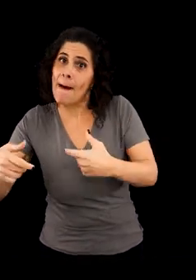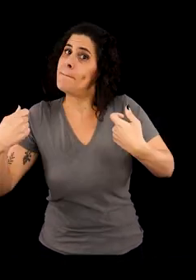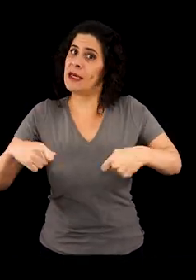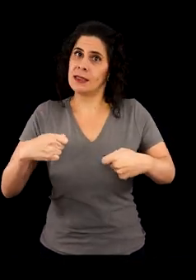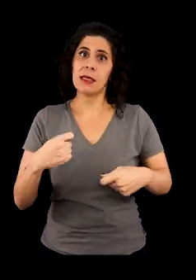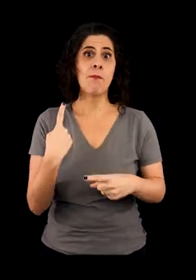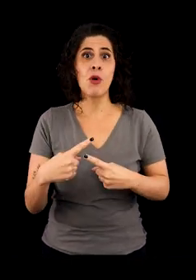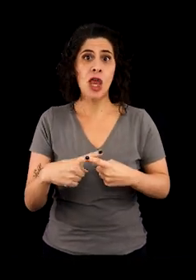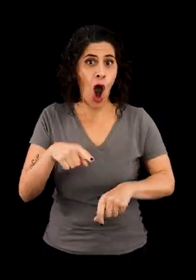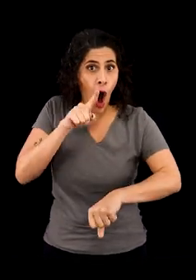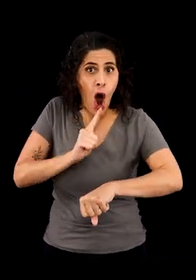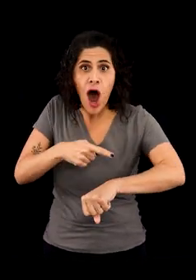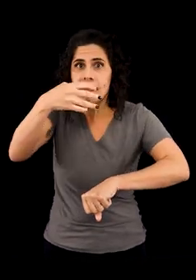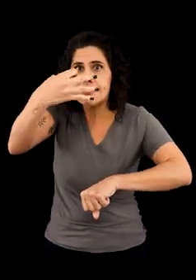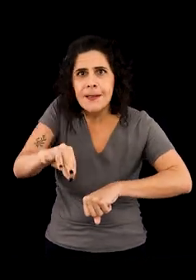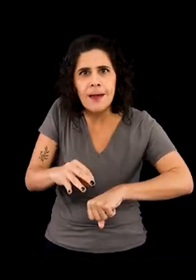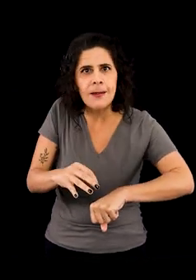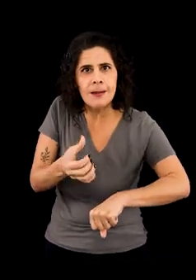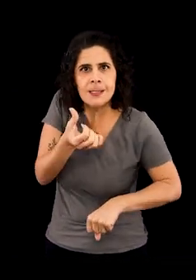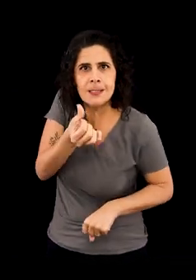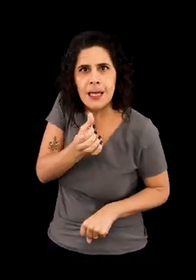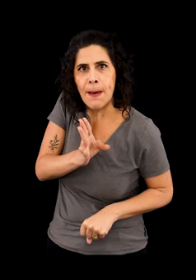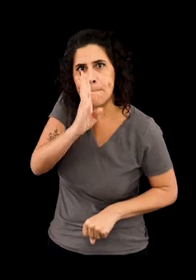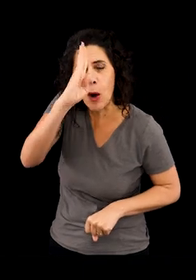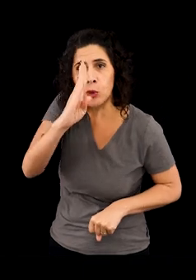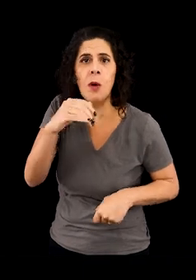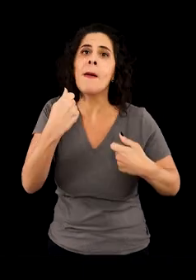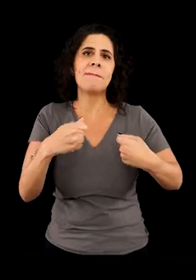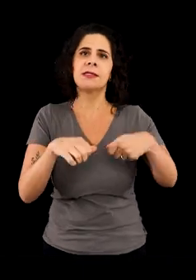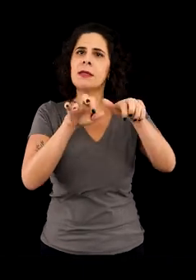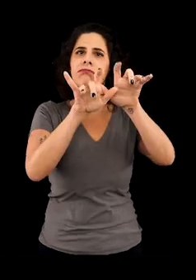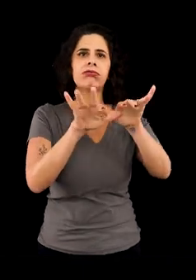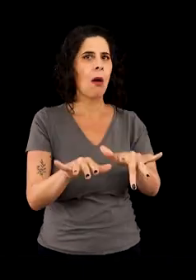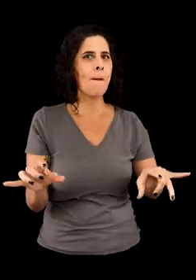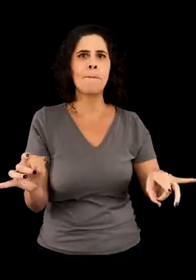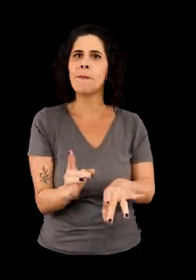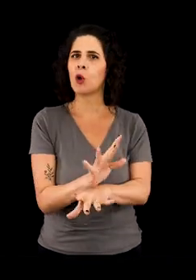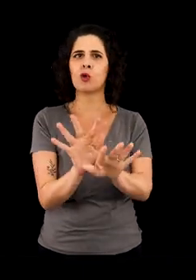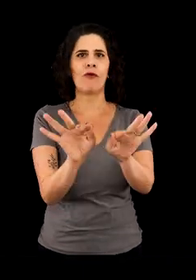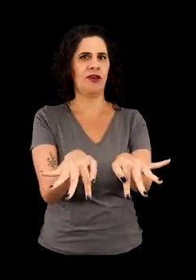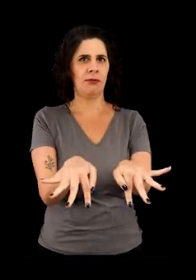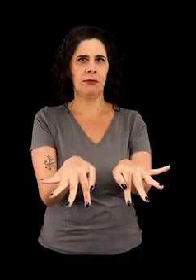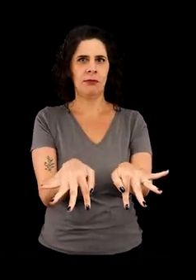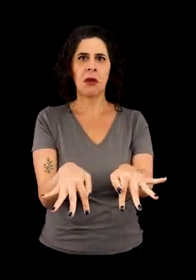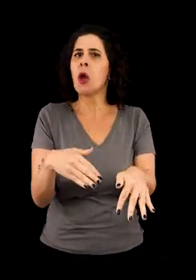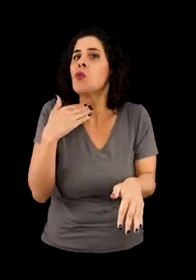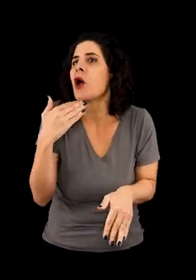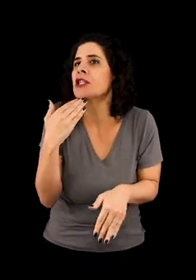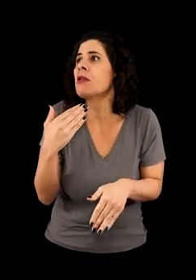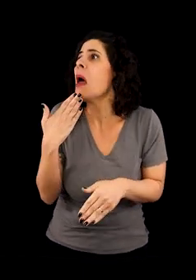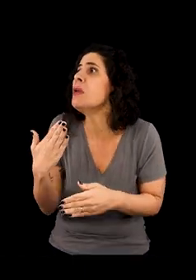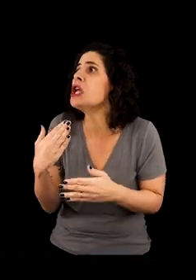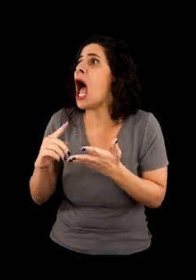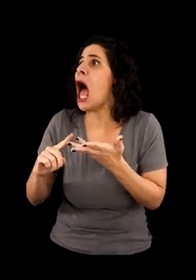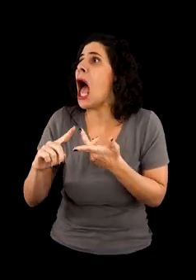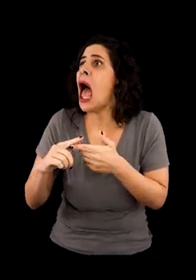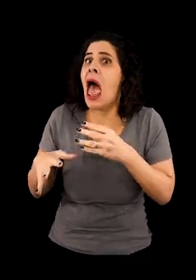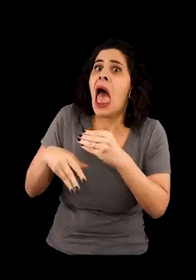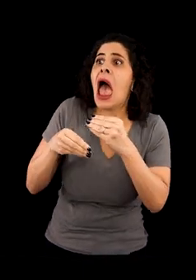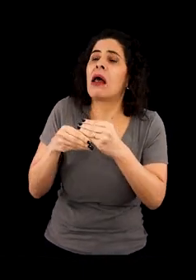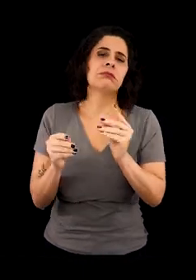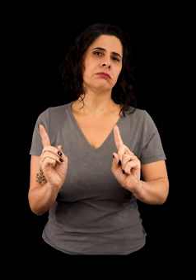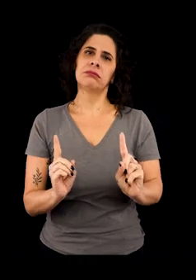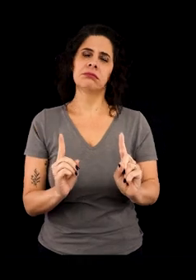é religioso. Se o fechamento é às 6 horas, tem que estar pronto às 6 horas e não discute.